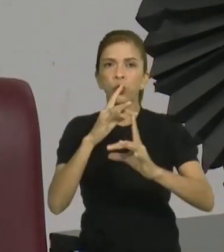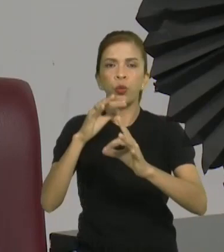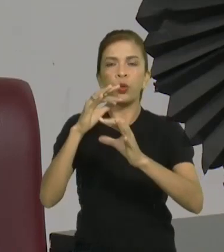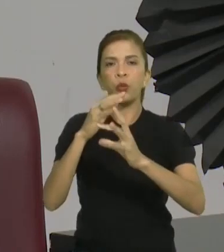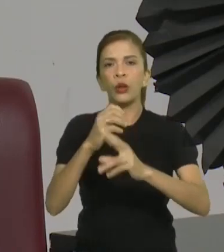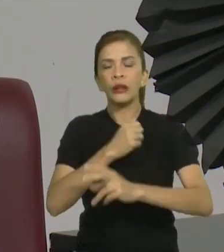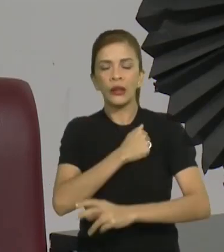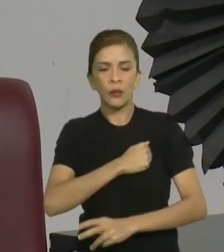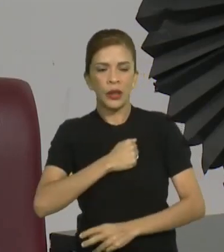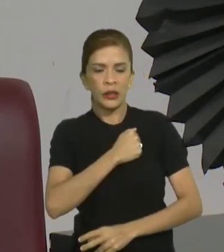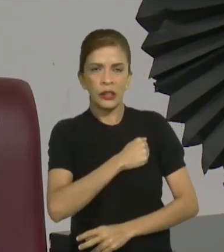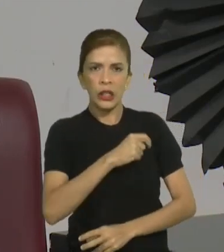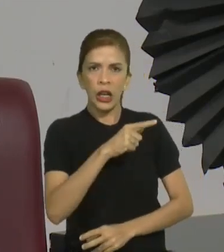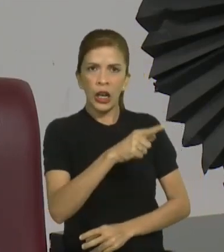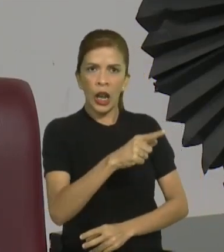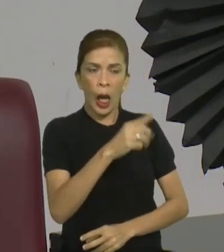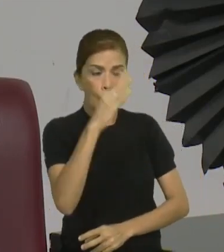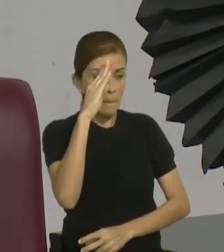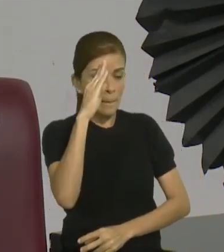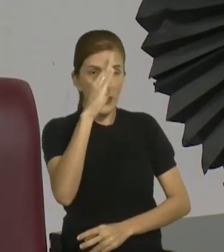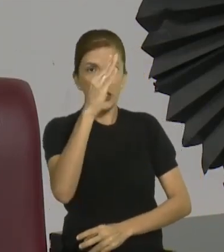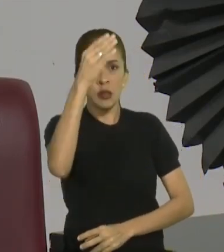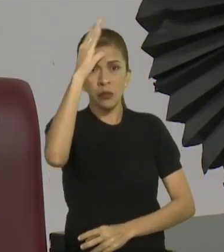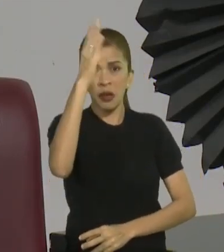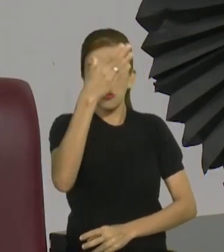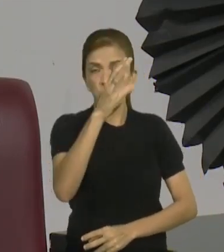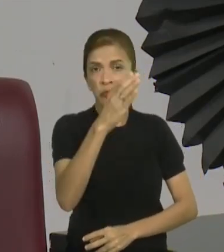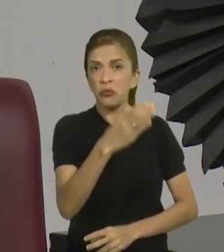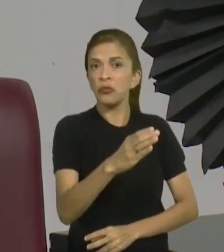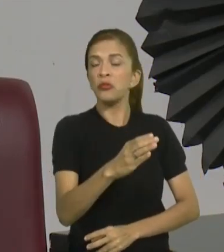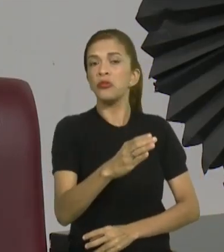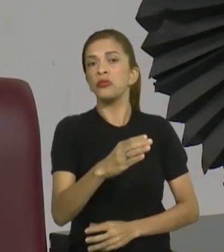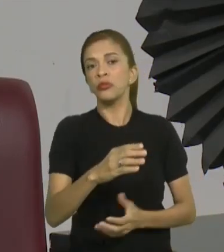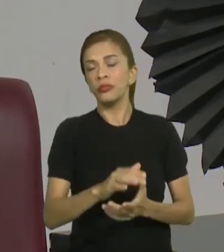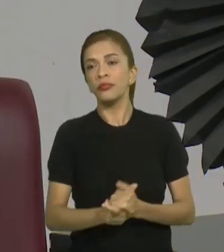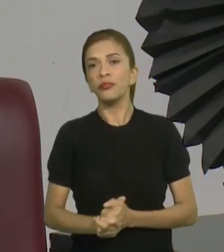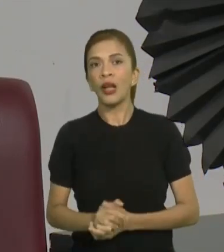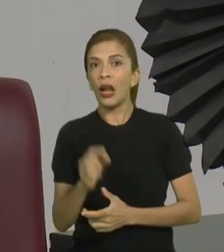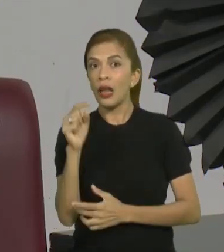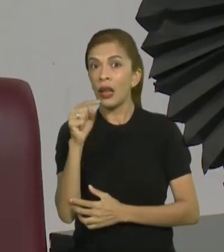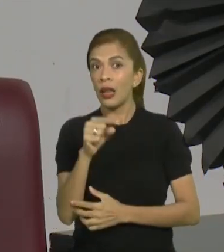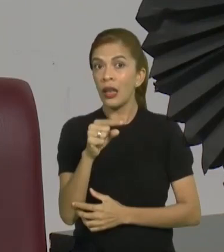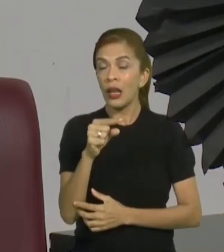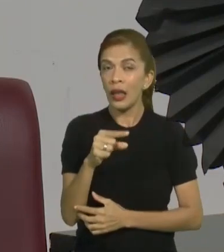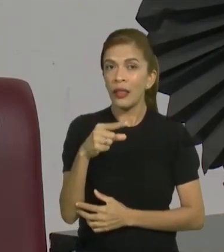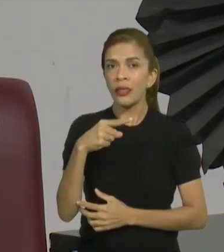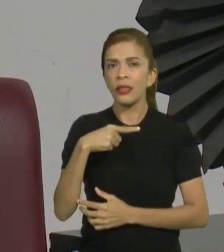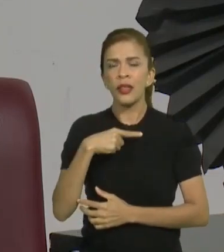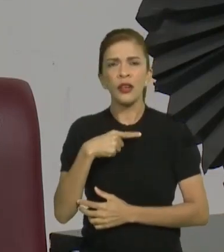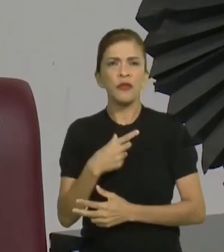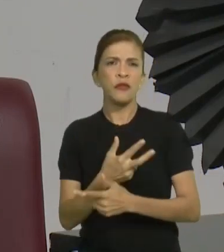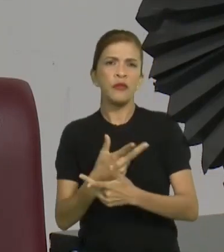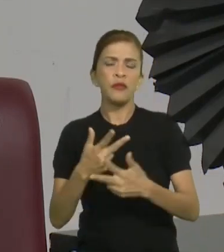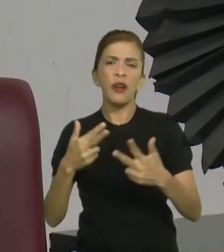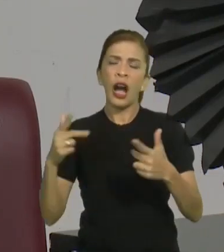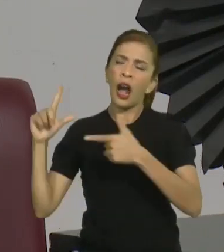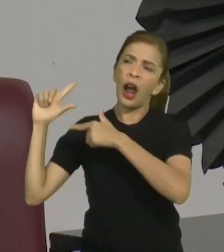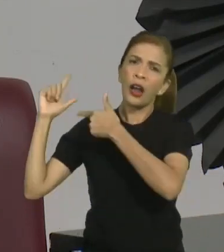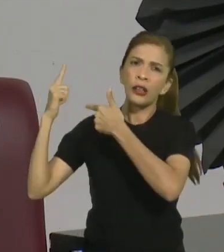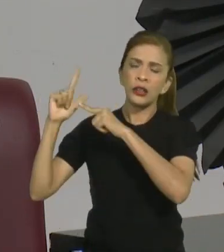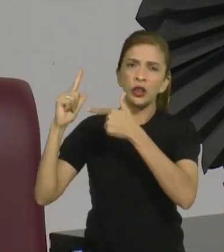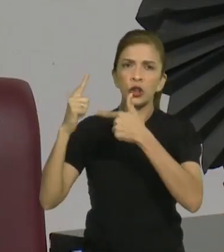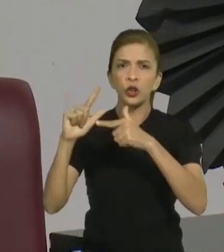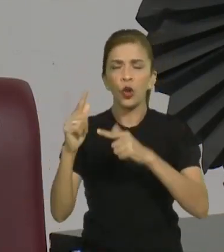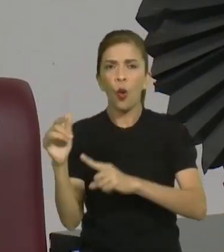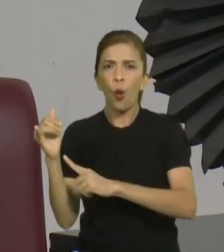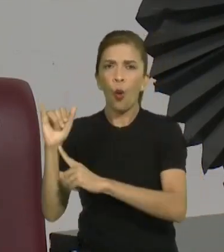é um berço de cultura. Lá é o berço onde se encontra a tradição de vários grupos, né? O boi da Madre